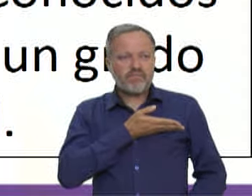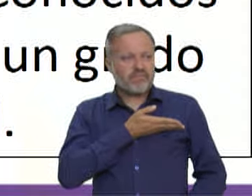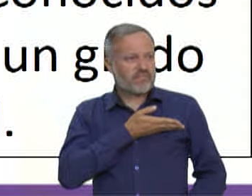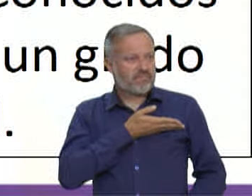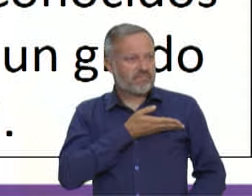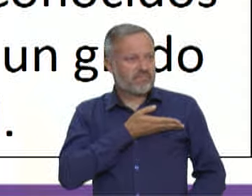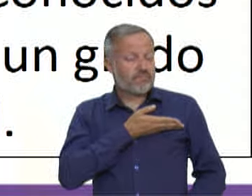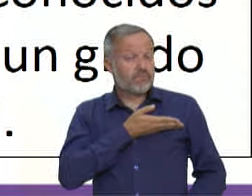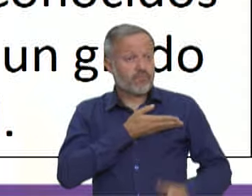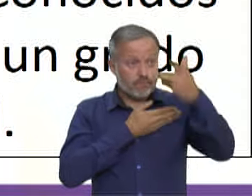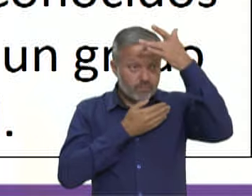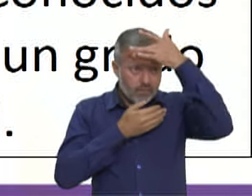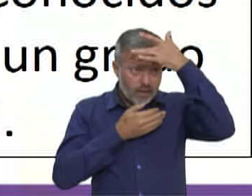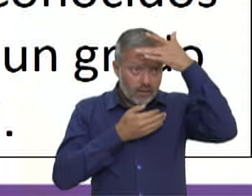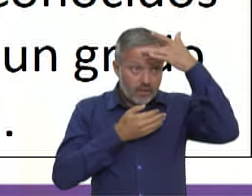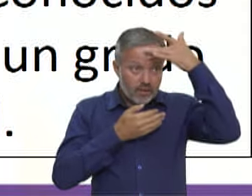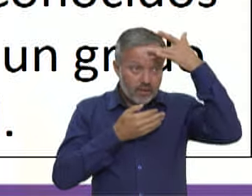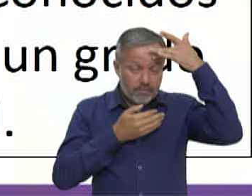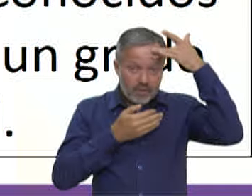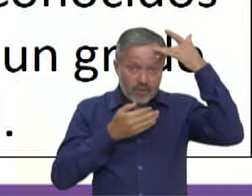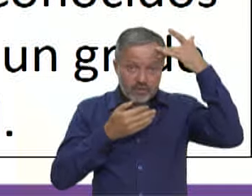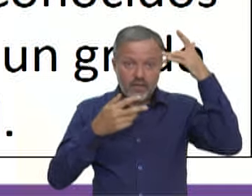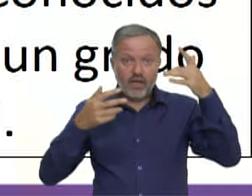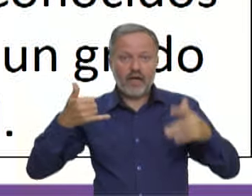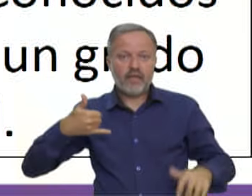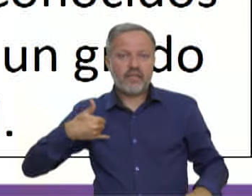colegas, pessoas da mesma idade,